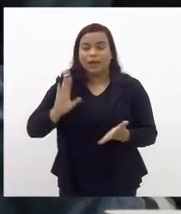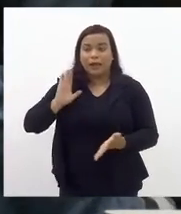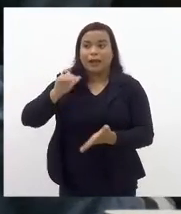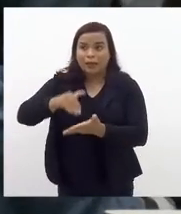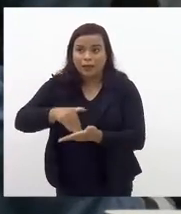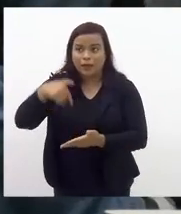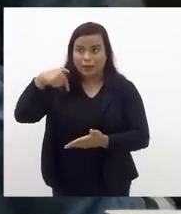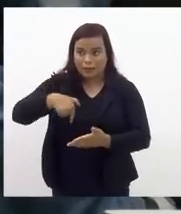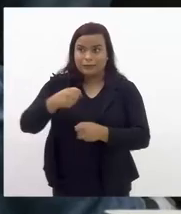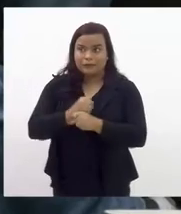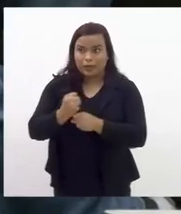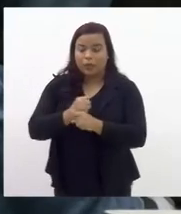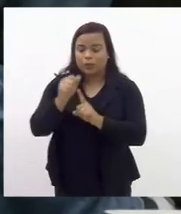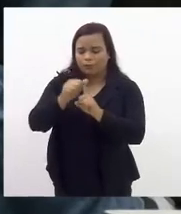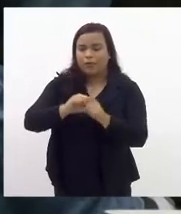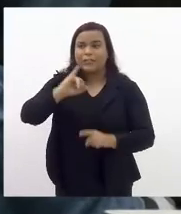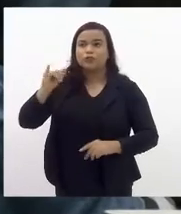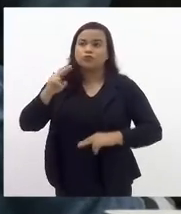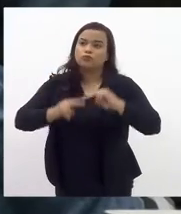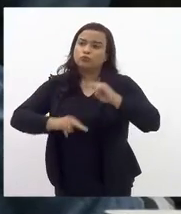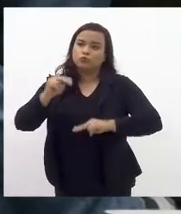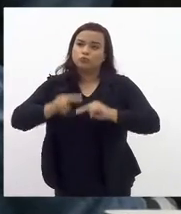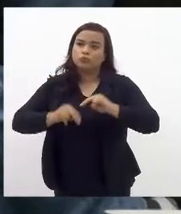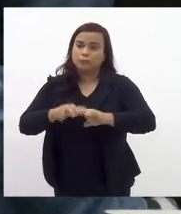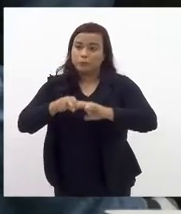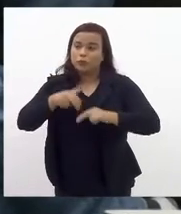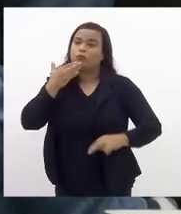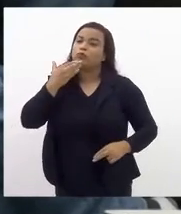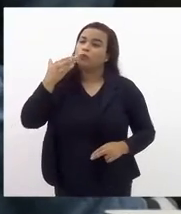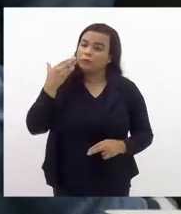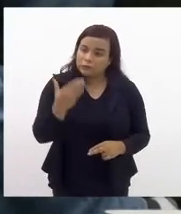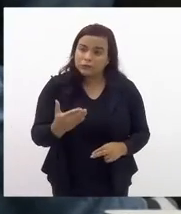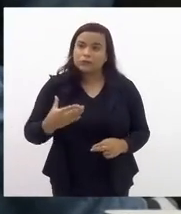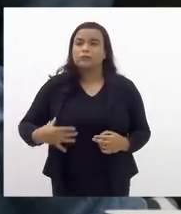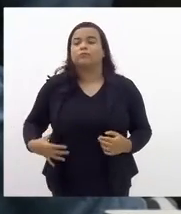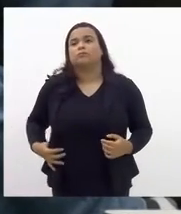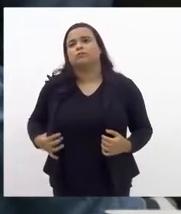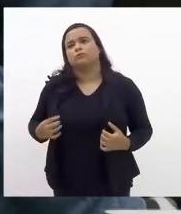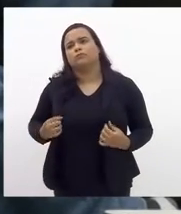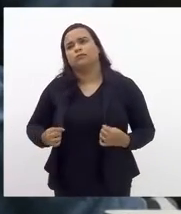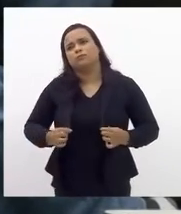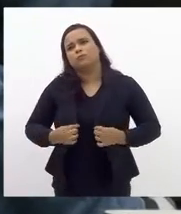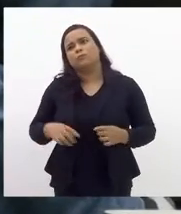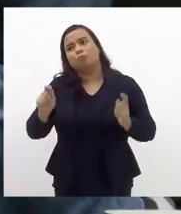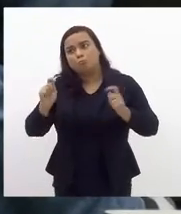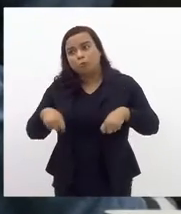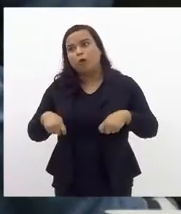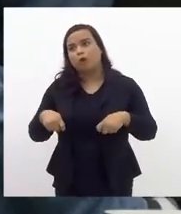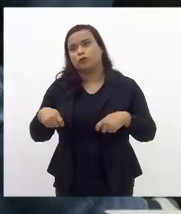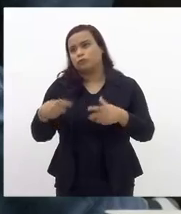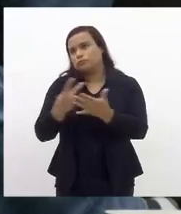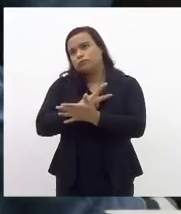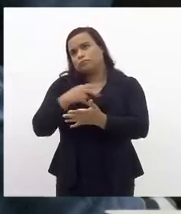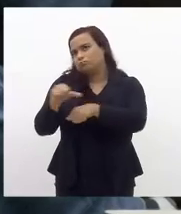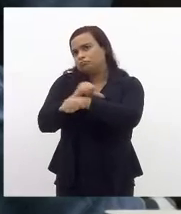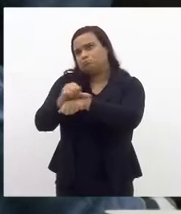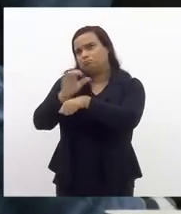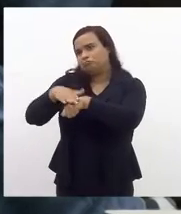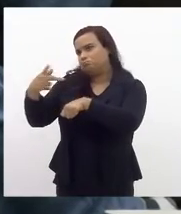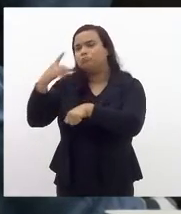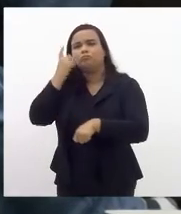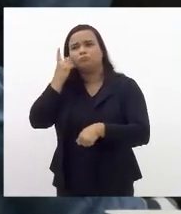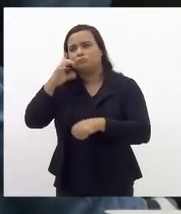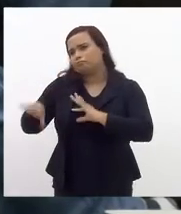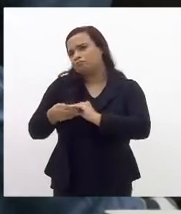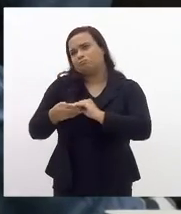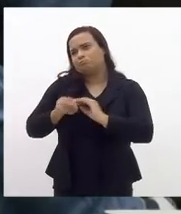junho desse ano. Então, solicito a Vossa Excelência a medida, a não ser que o deputado tenha alguma coisa a